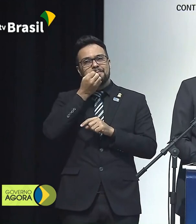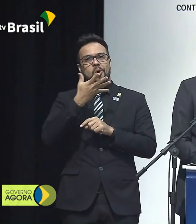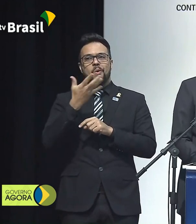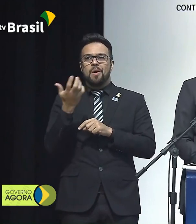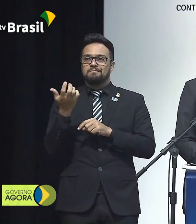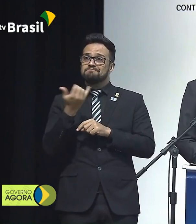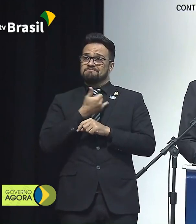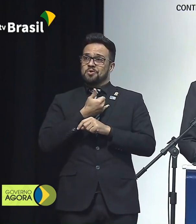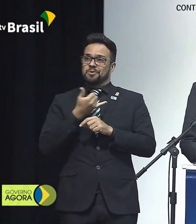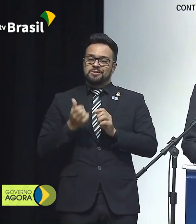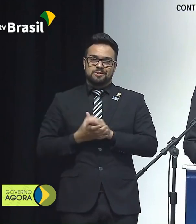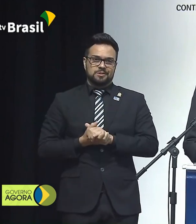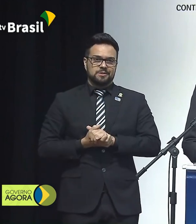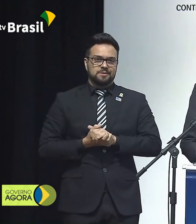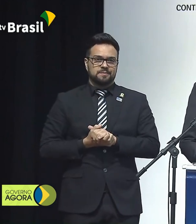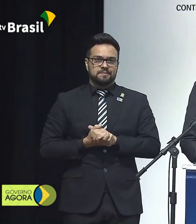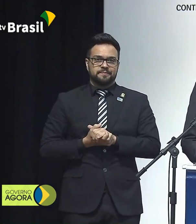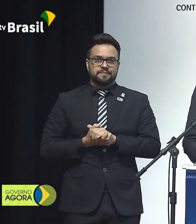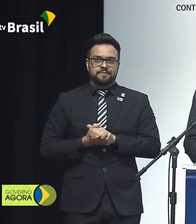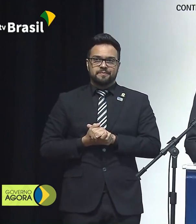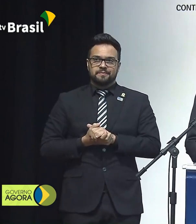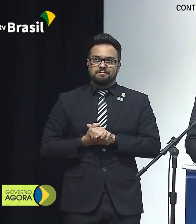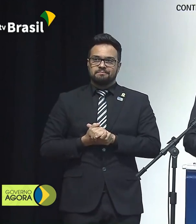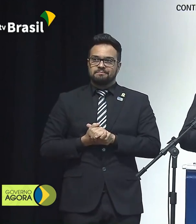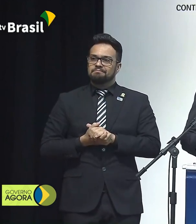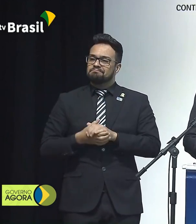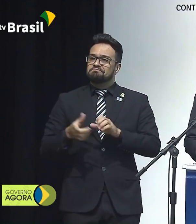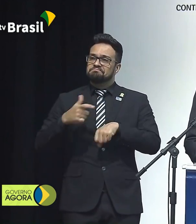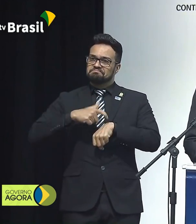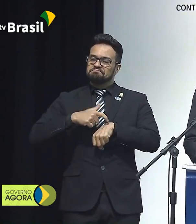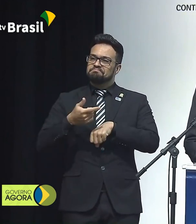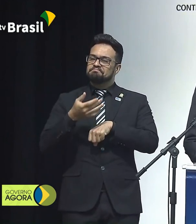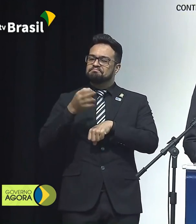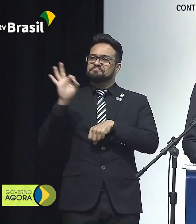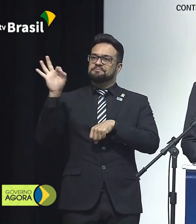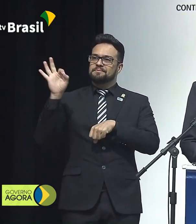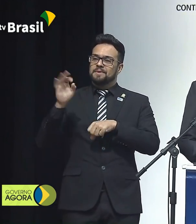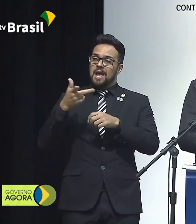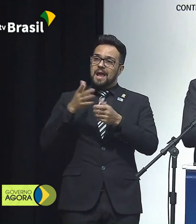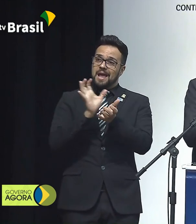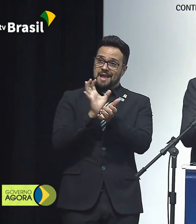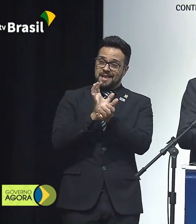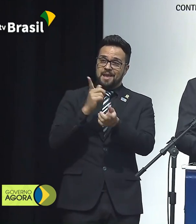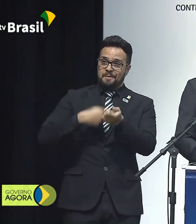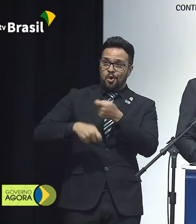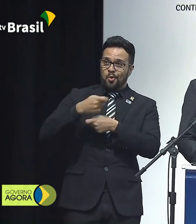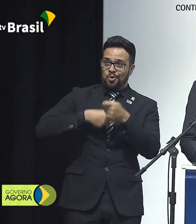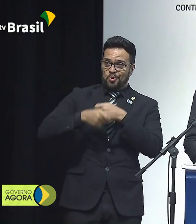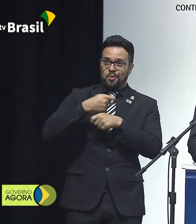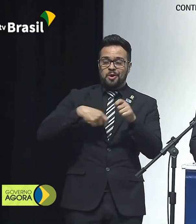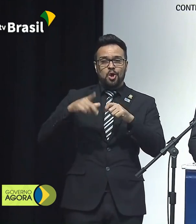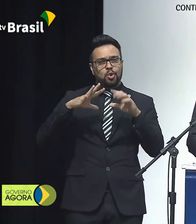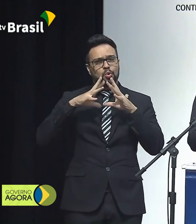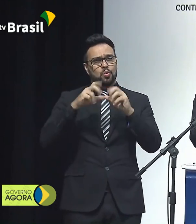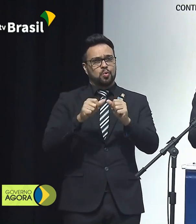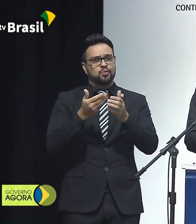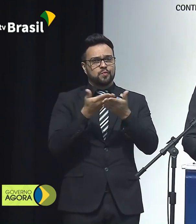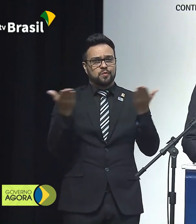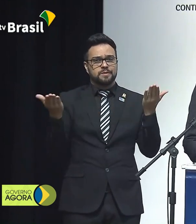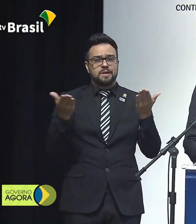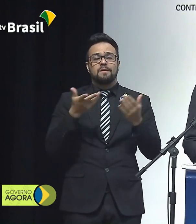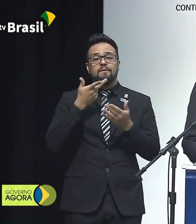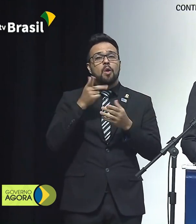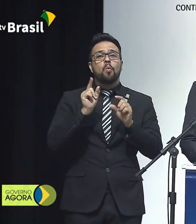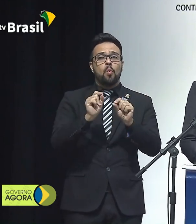ela veio em uma boa hora. E a minha equipe econômica, a nossa equipe econômica, a de todos vocês, diz que a